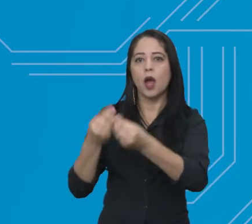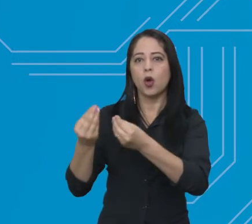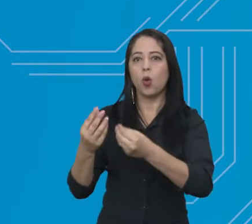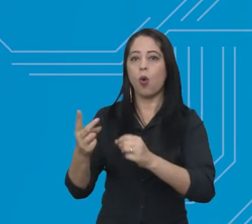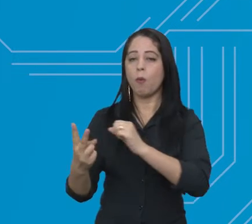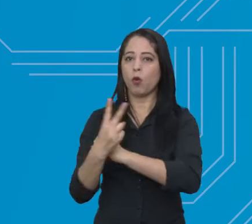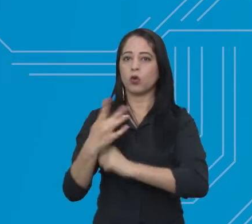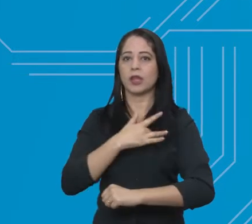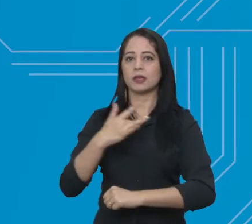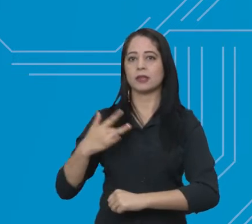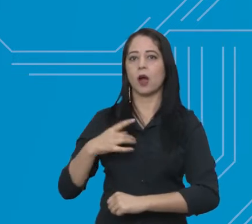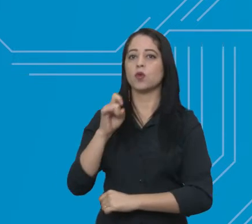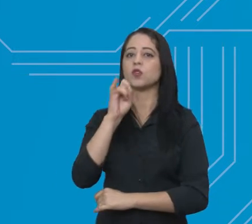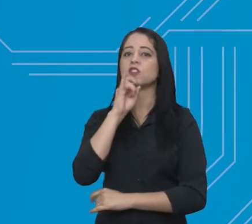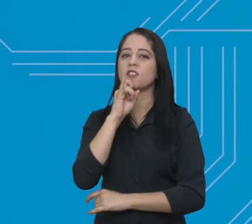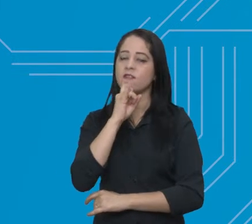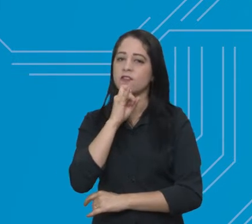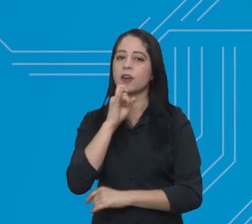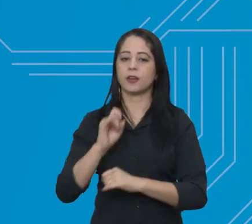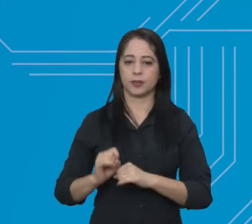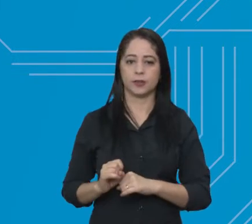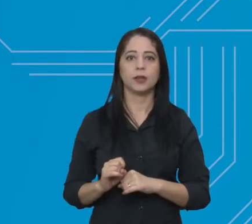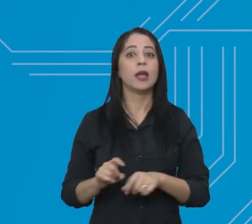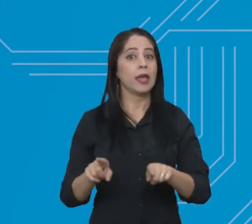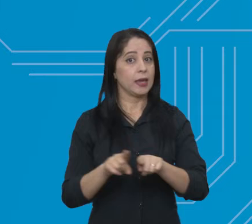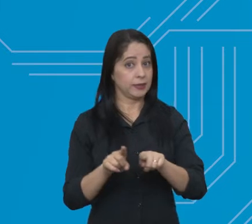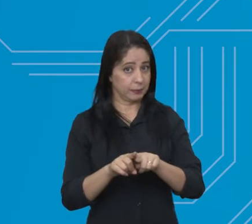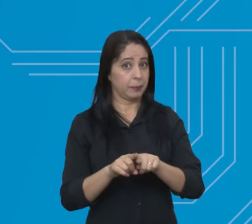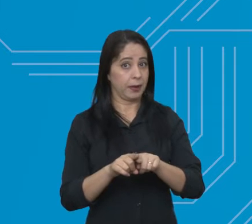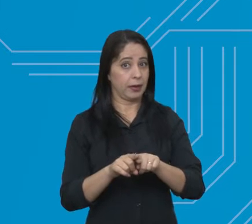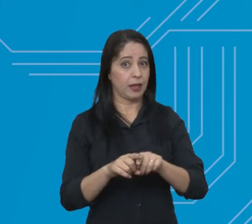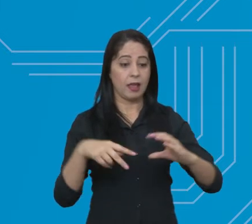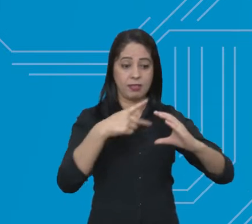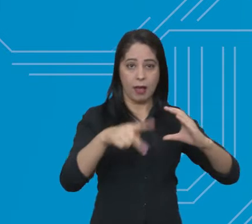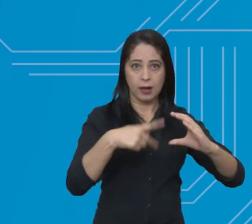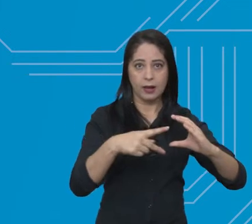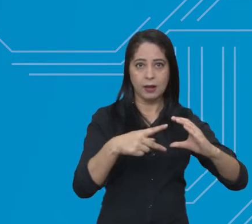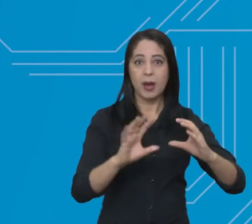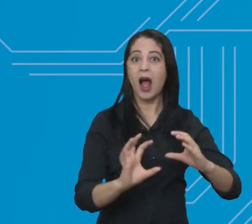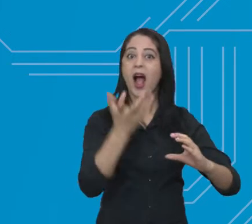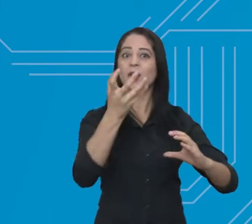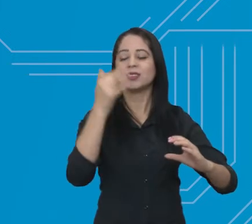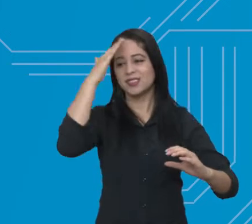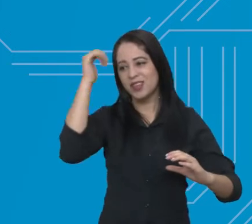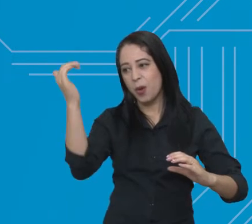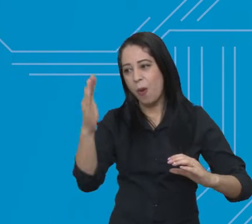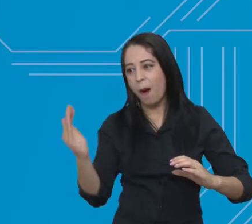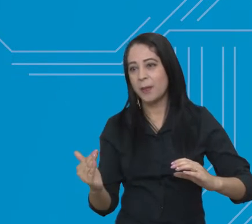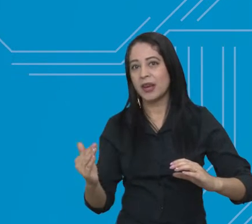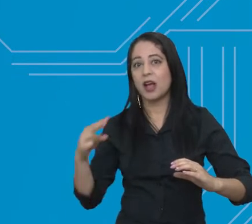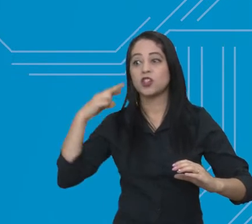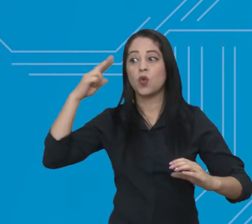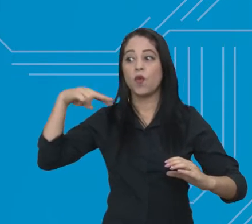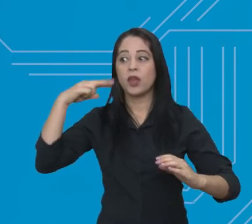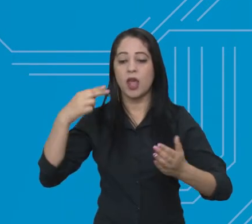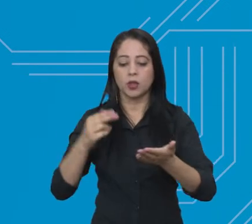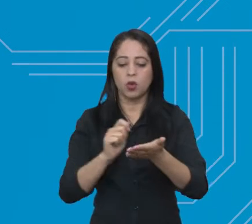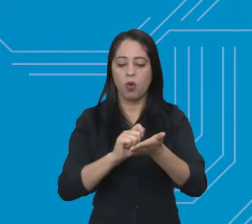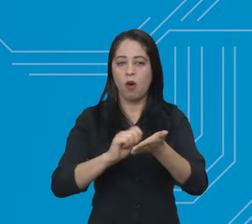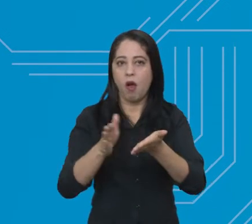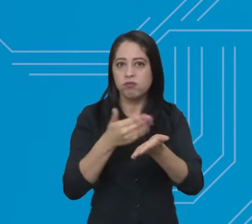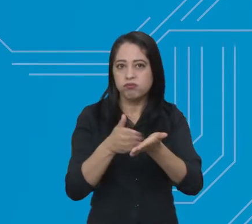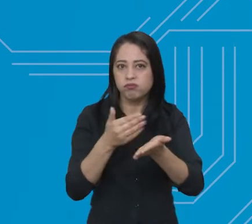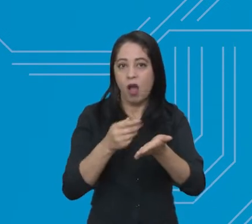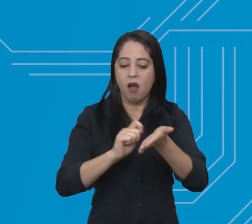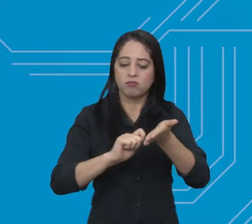os cuidados com a saúde no inverno. Além disso, acompanhamos aqui na Câmara uma cerimônia de pré-lançamento de um livro,